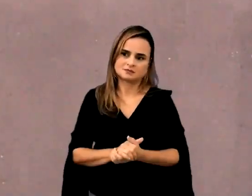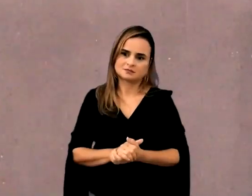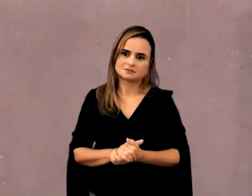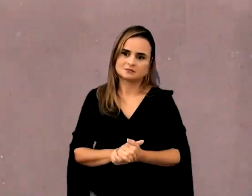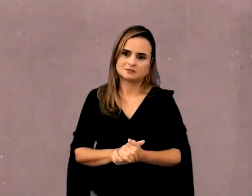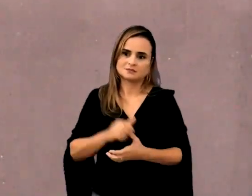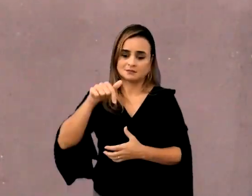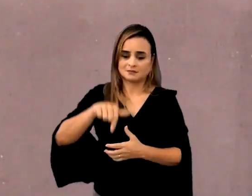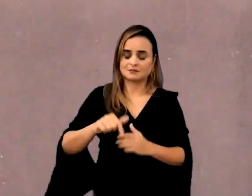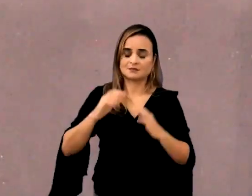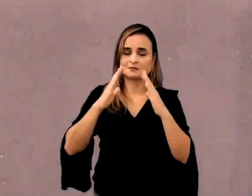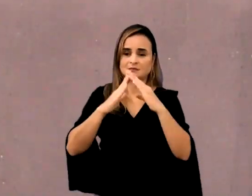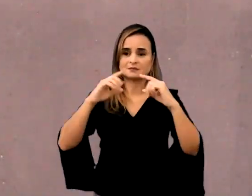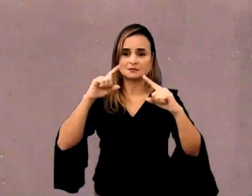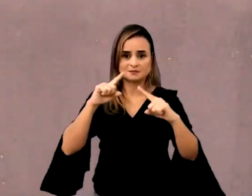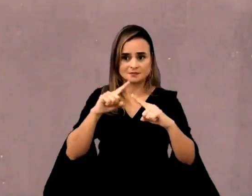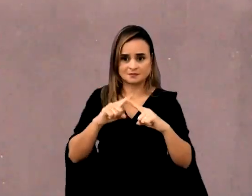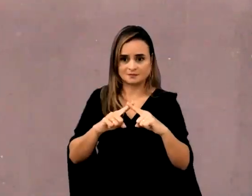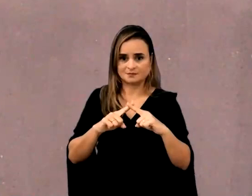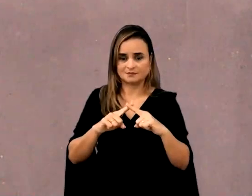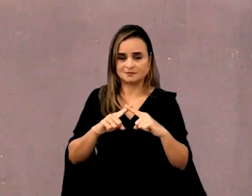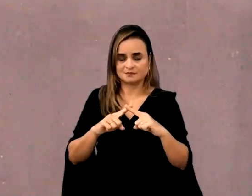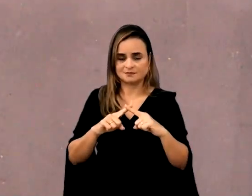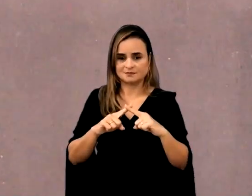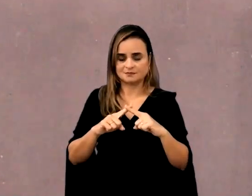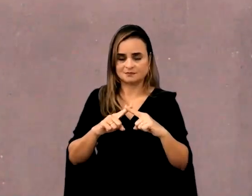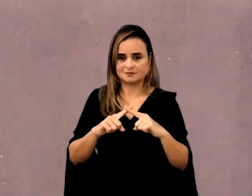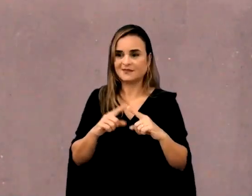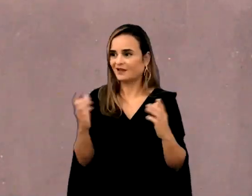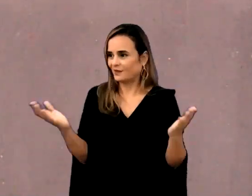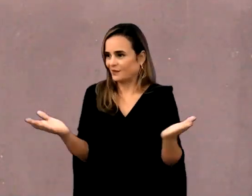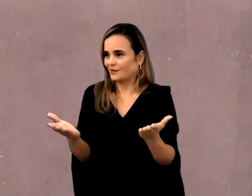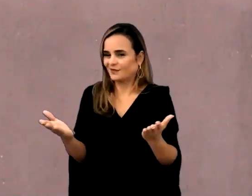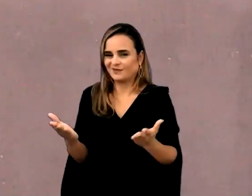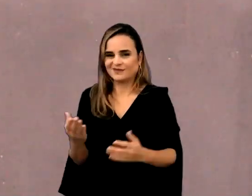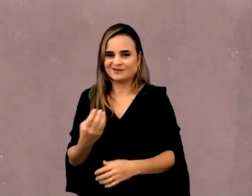E essa igreja hoje, esse local que nós estamos aqui hoje,